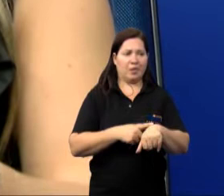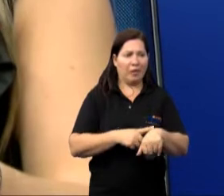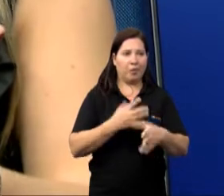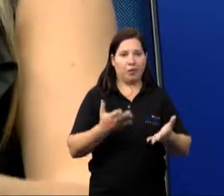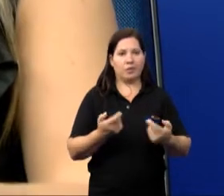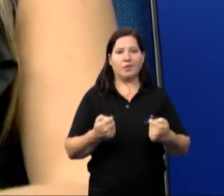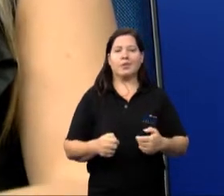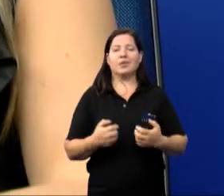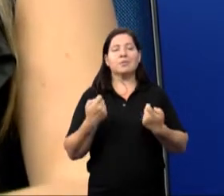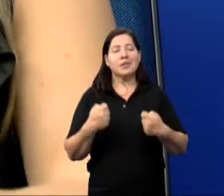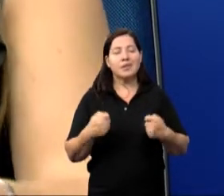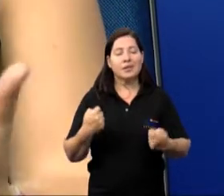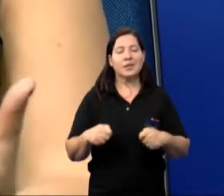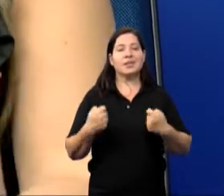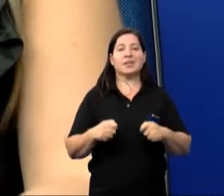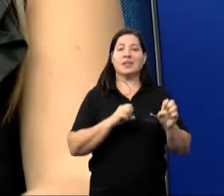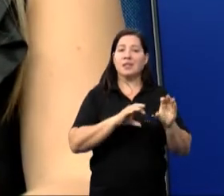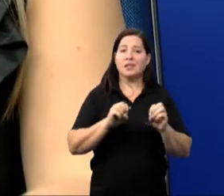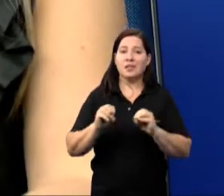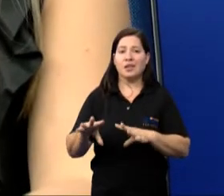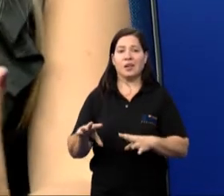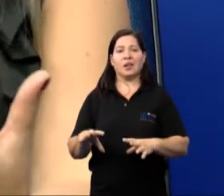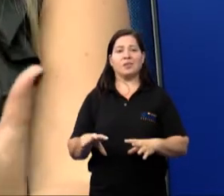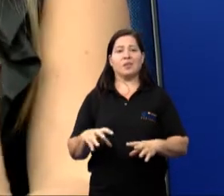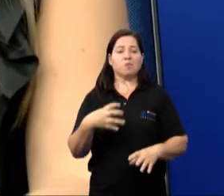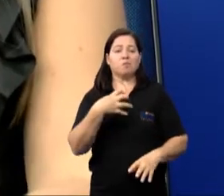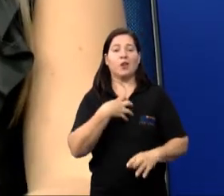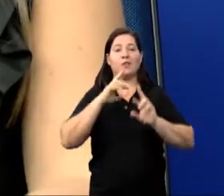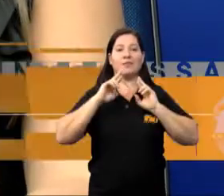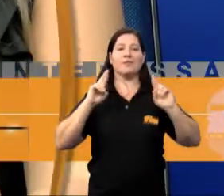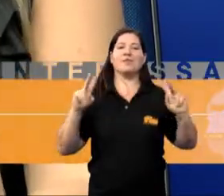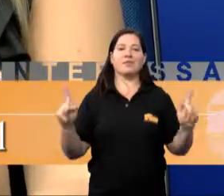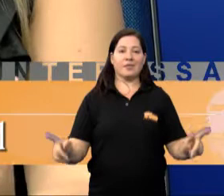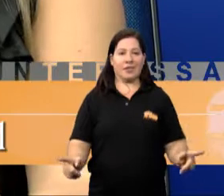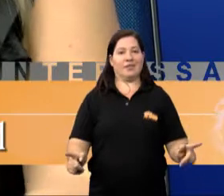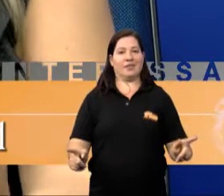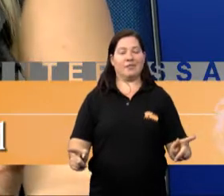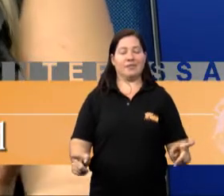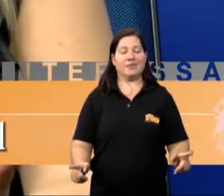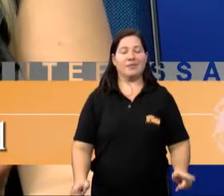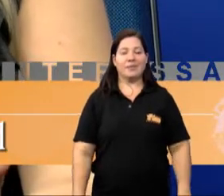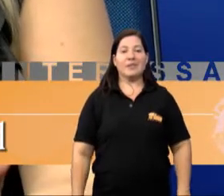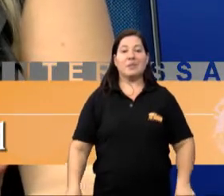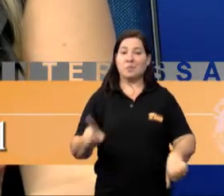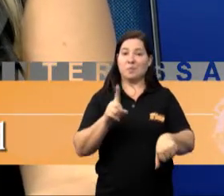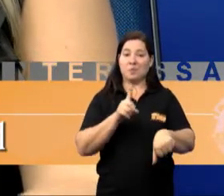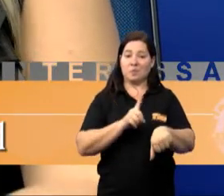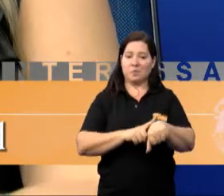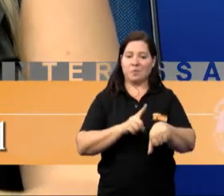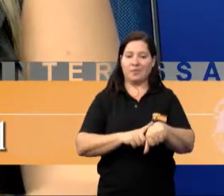de uma outra forma para que aquele tempo em que está sendo gasto, né, seja utilizado da melhor forma possível.